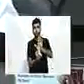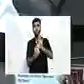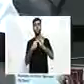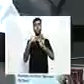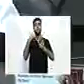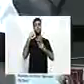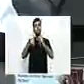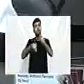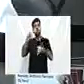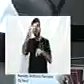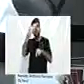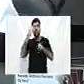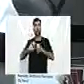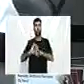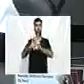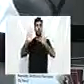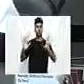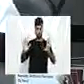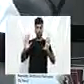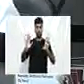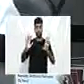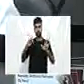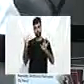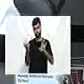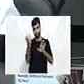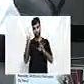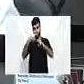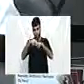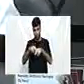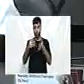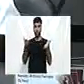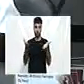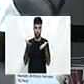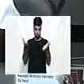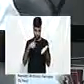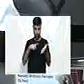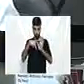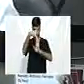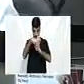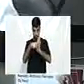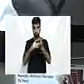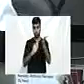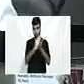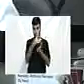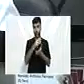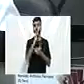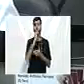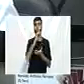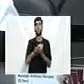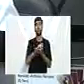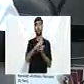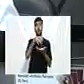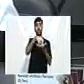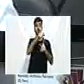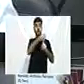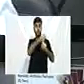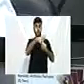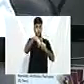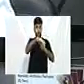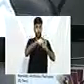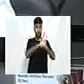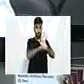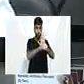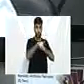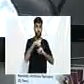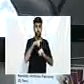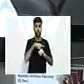tiver em casa saber do que a gente da importância que tá de as entidades que receb por exemplo da Assistência Social